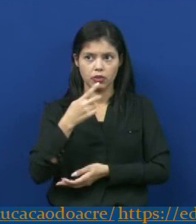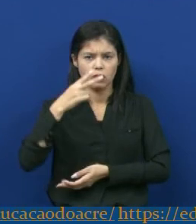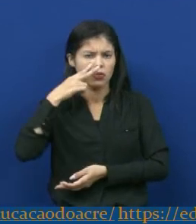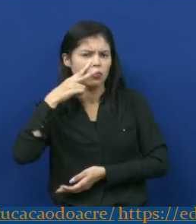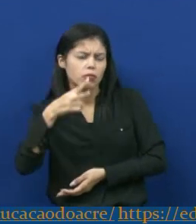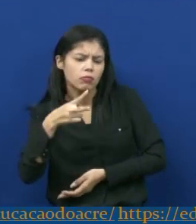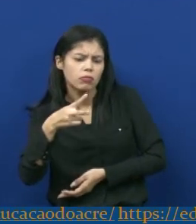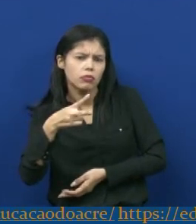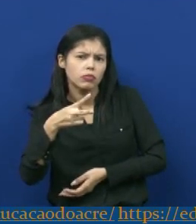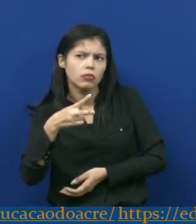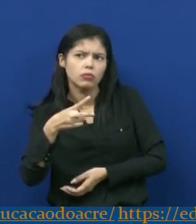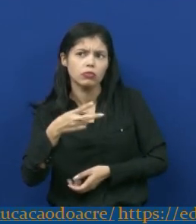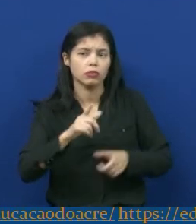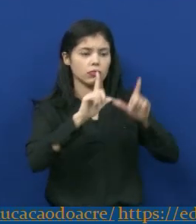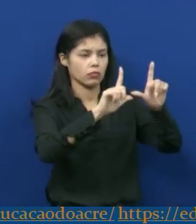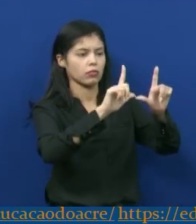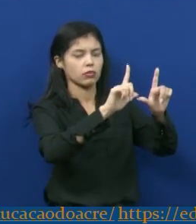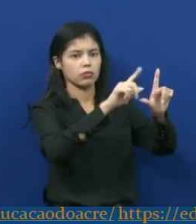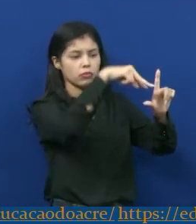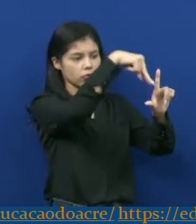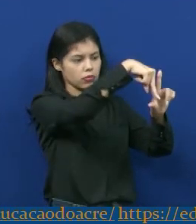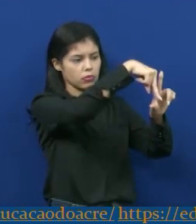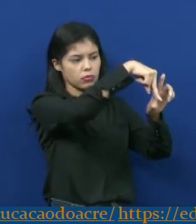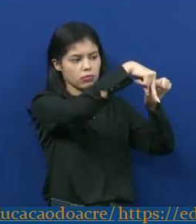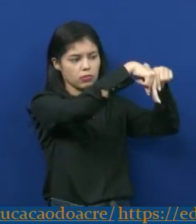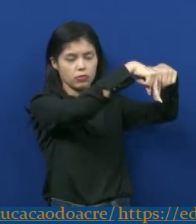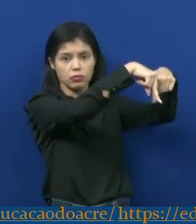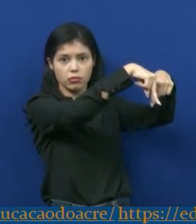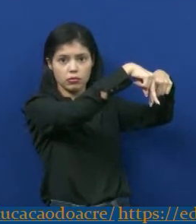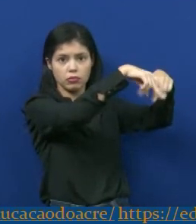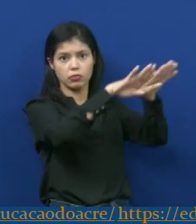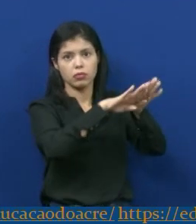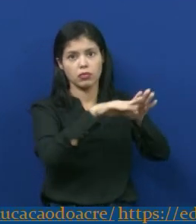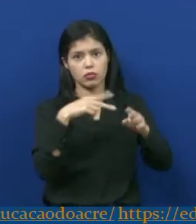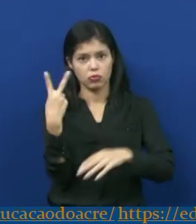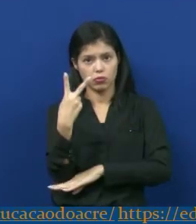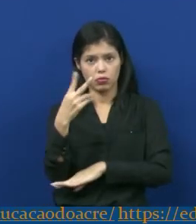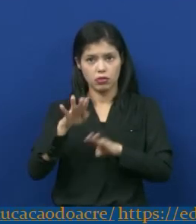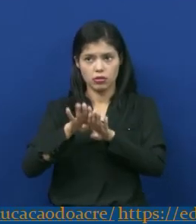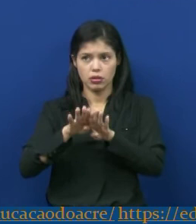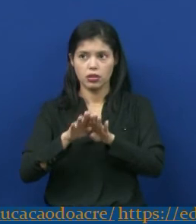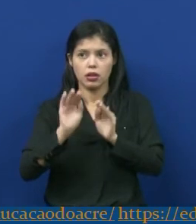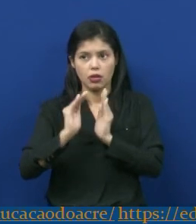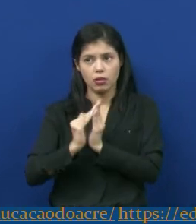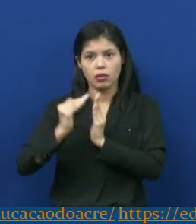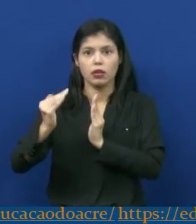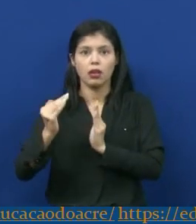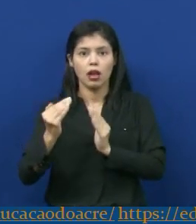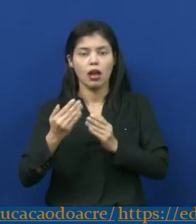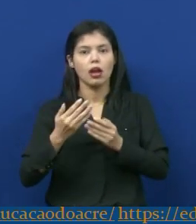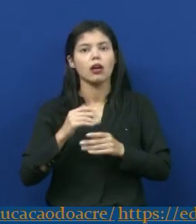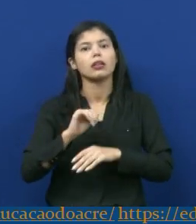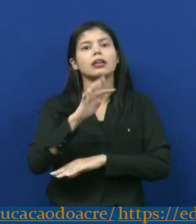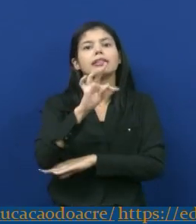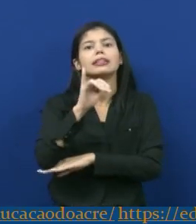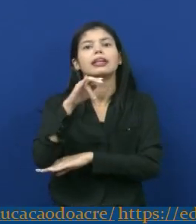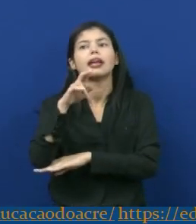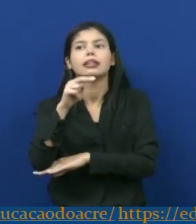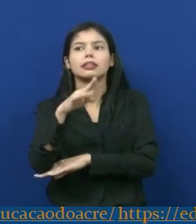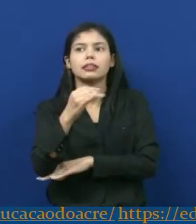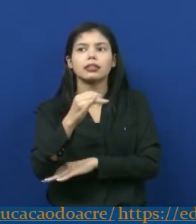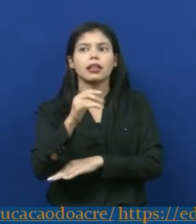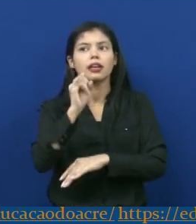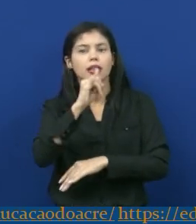señal, eu digo que tiene que ir mais despacio, né? Ou deve ir mais despacio. Então, utilizei as